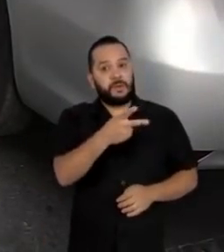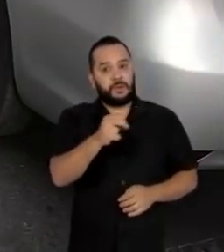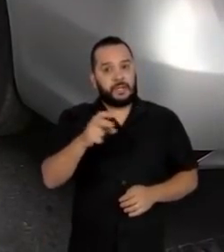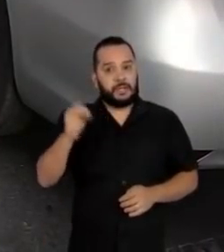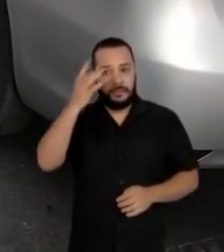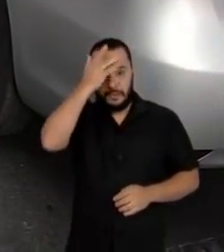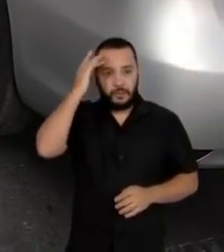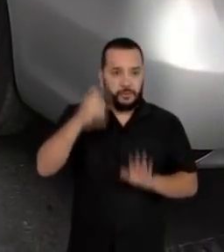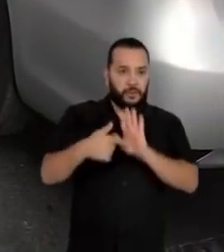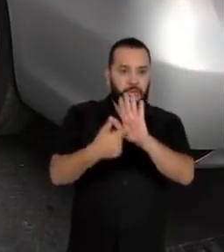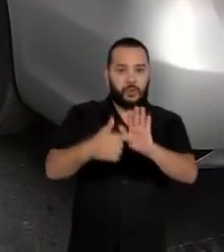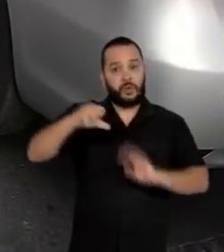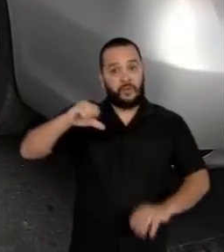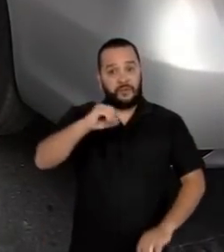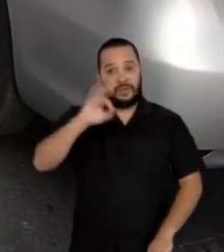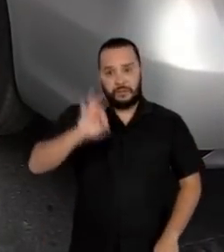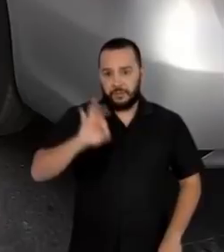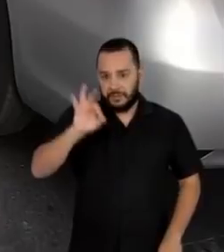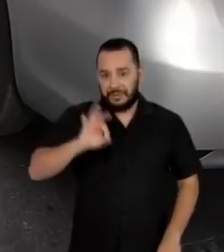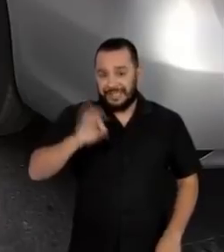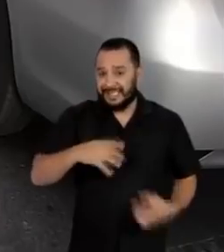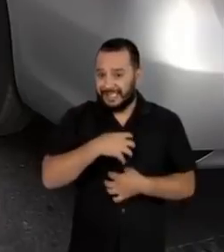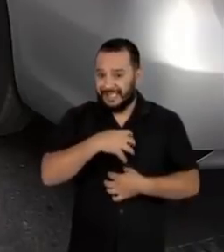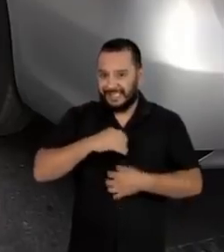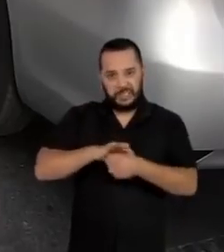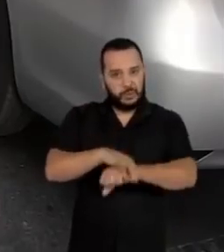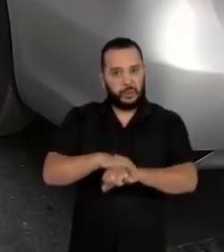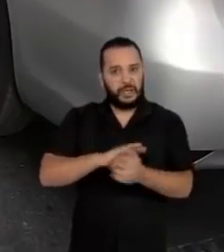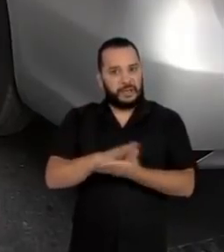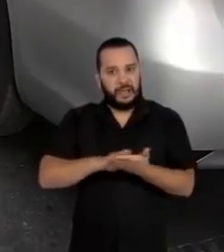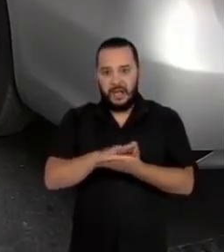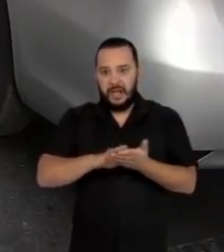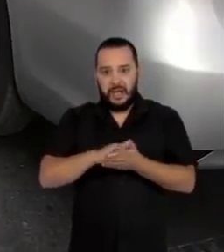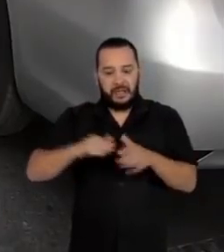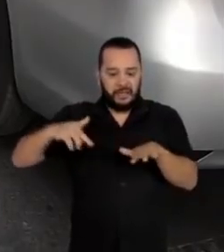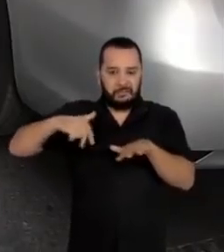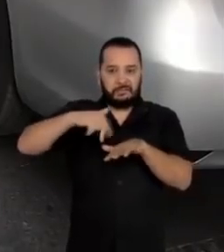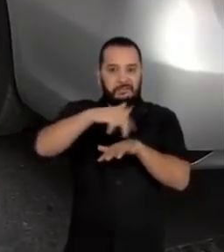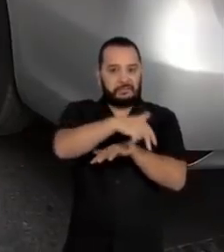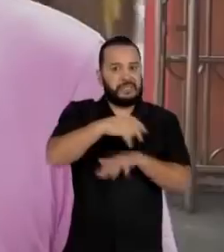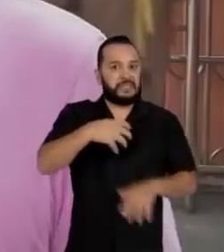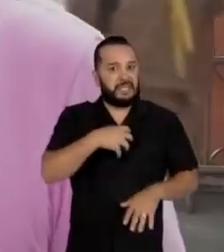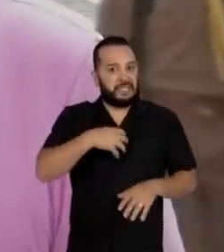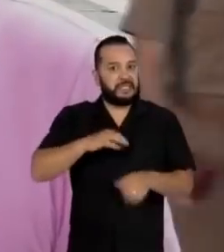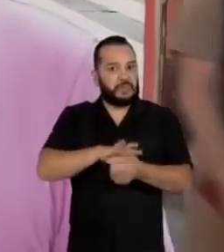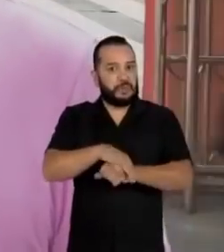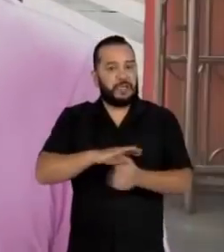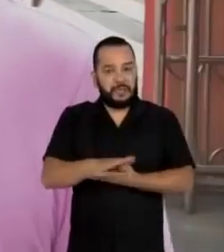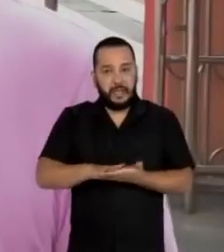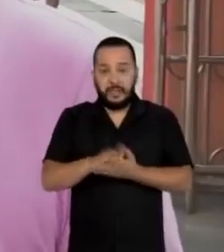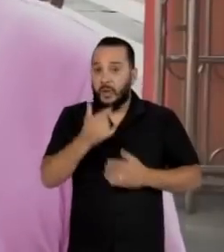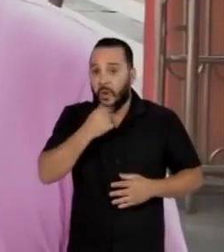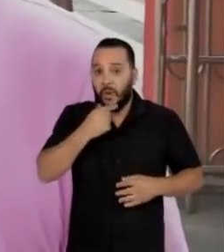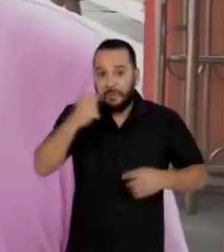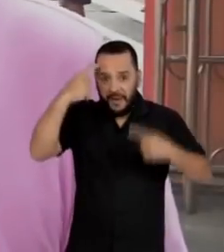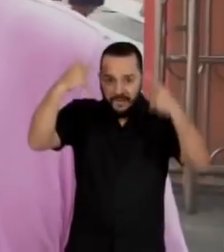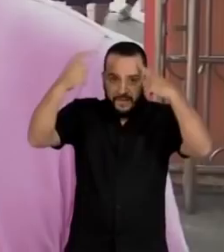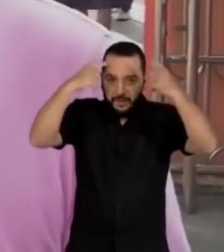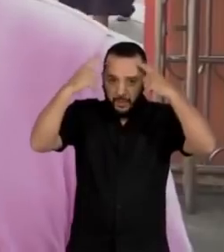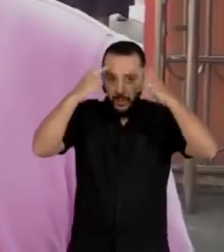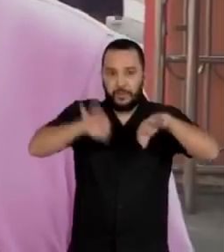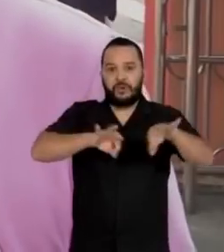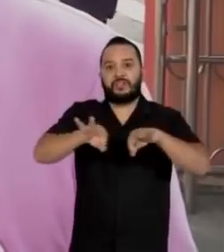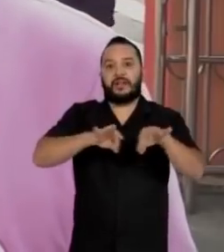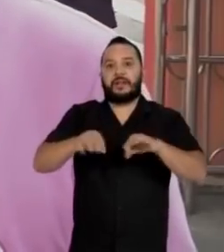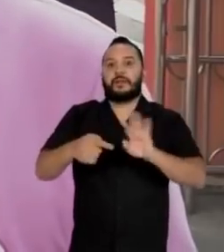mostrou que 90% delas não se sentem seguras atravessando a faixa de pedestres. Um dos criadores do projeto diz